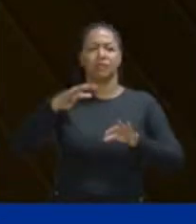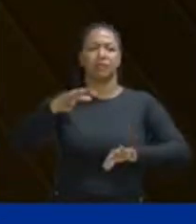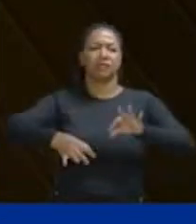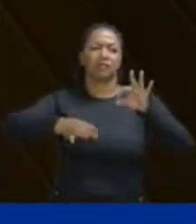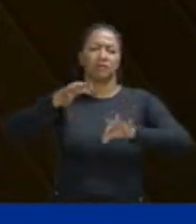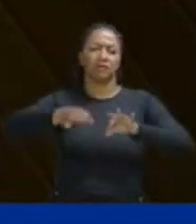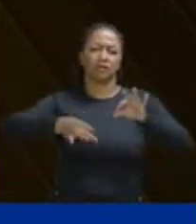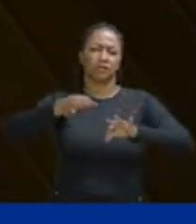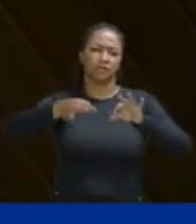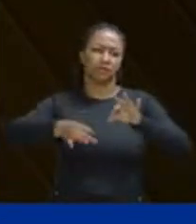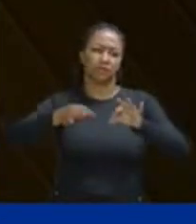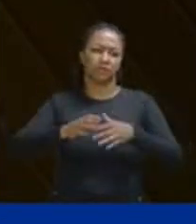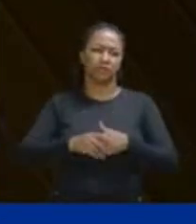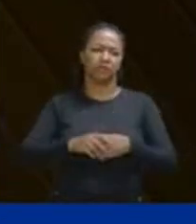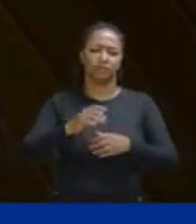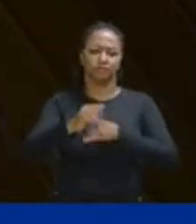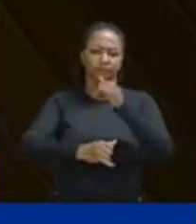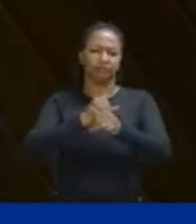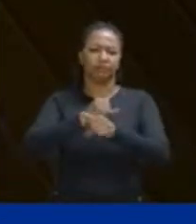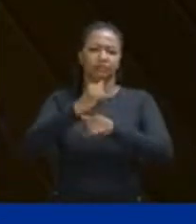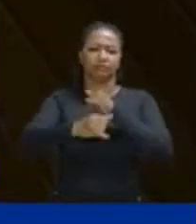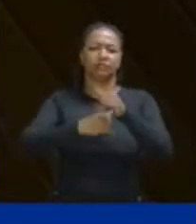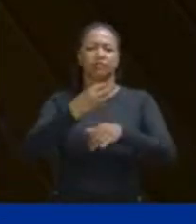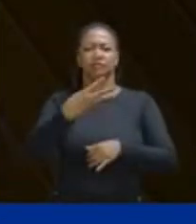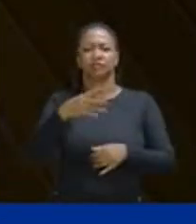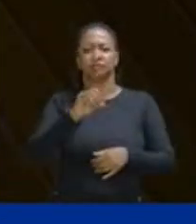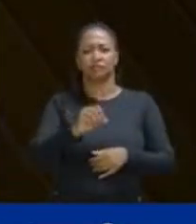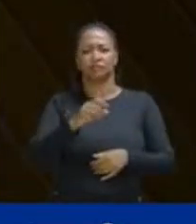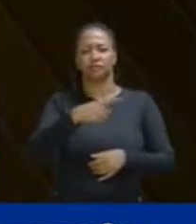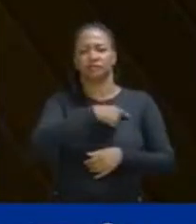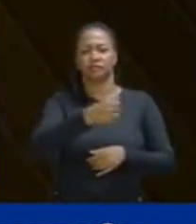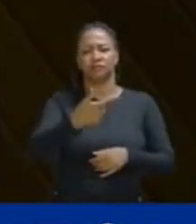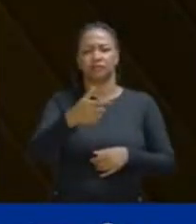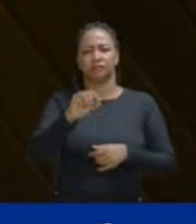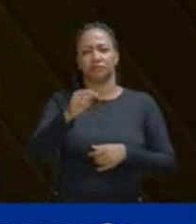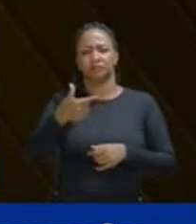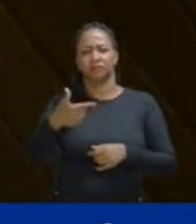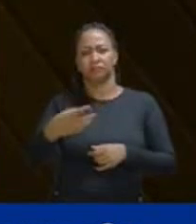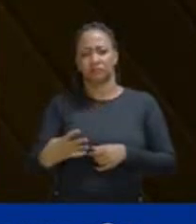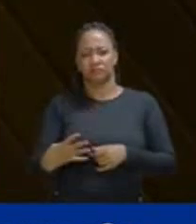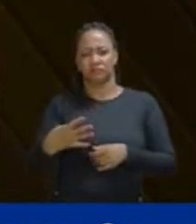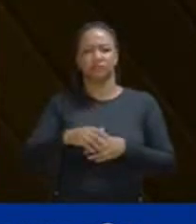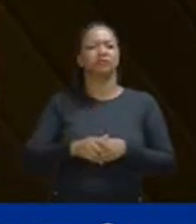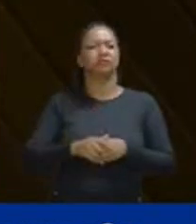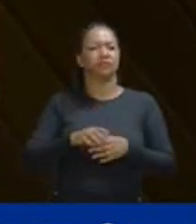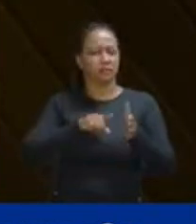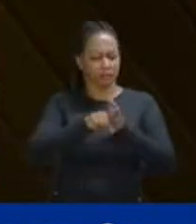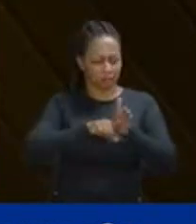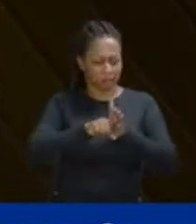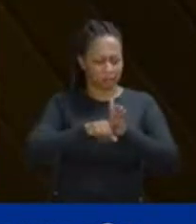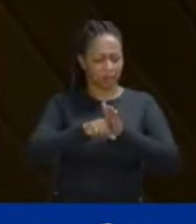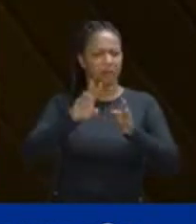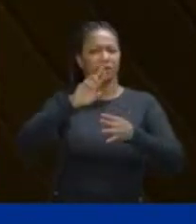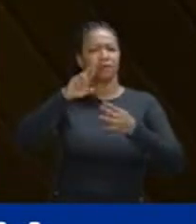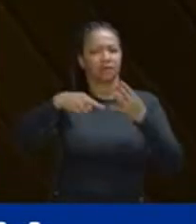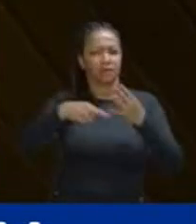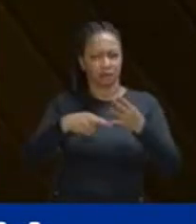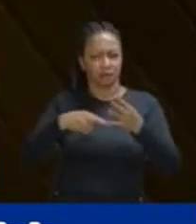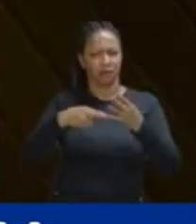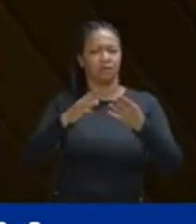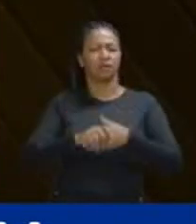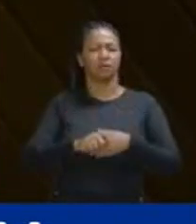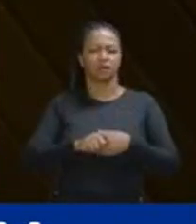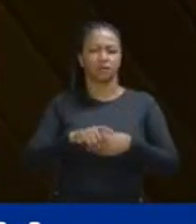Justiça Eletrônica, de 30 de 8 de 2024. No mais, verifica-se que o recurso eleitoral atende aos pressupostos